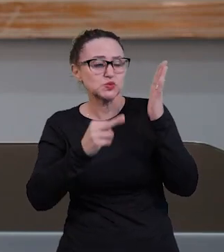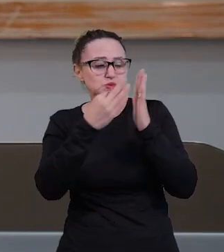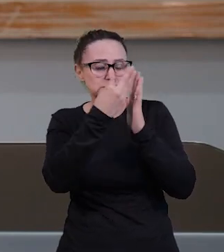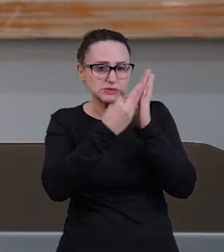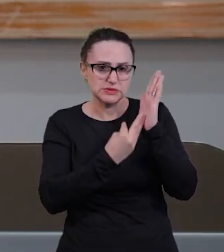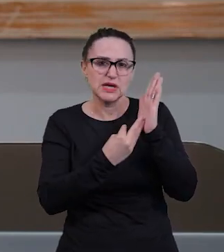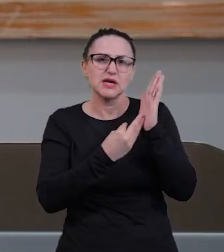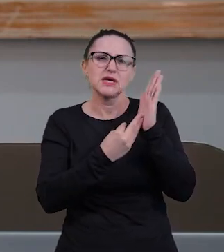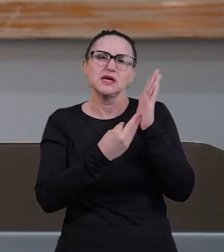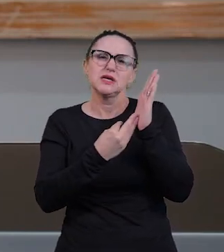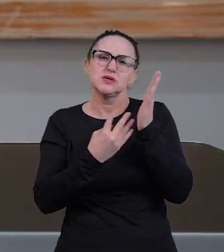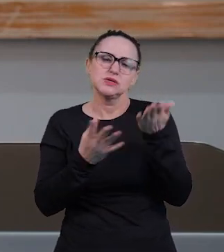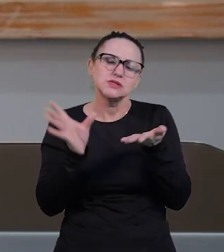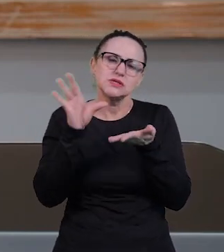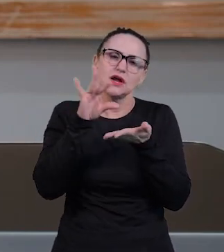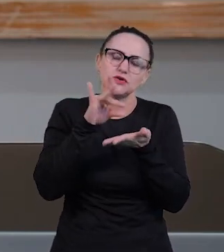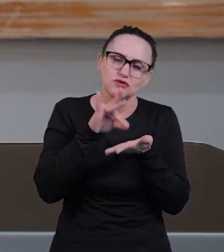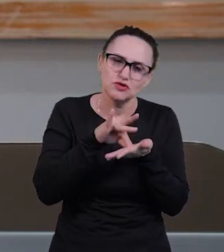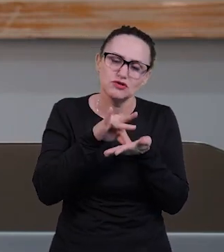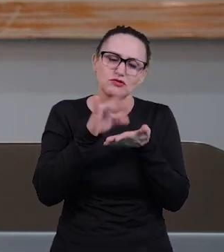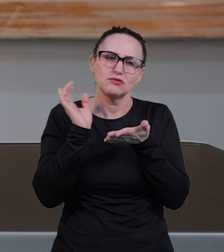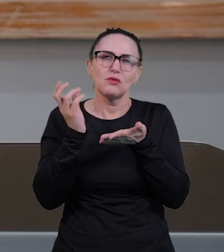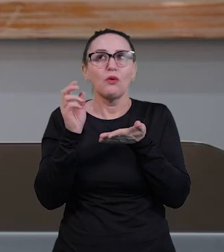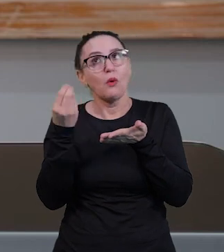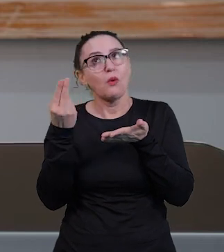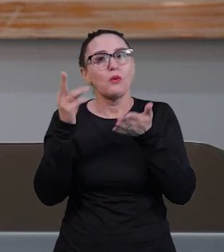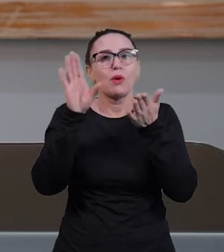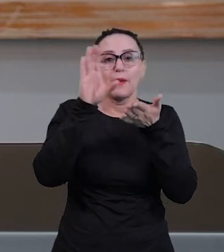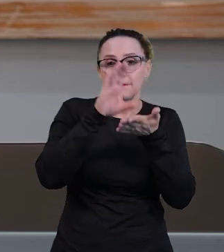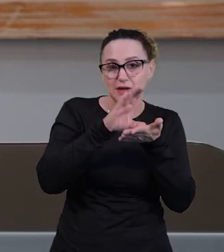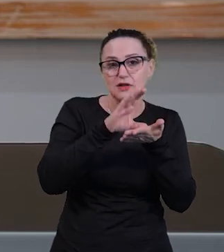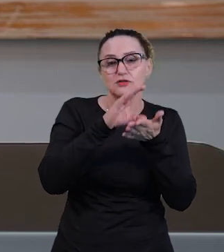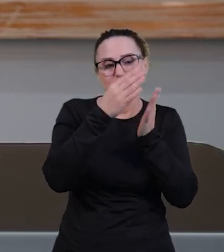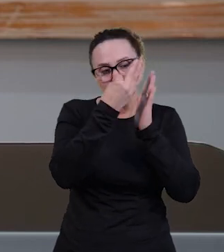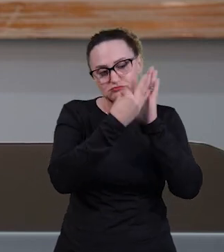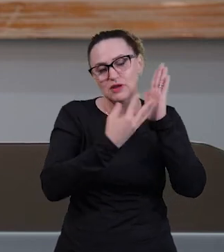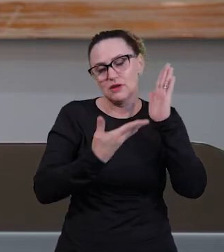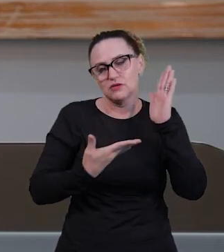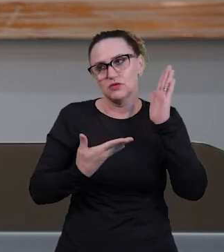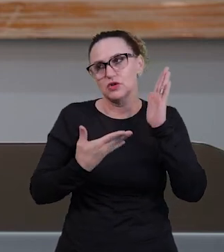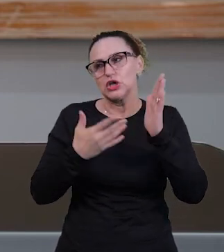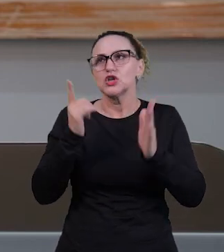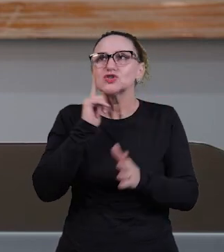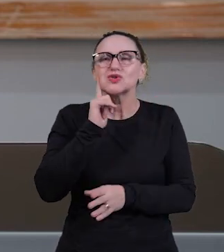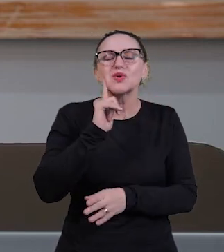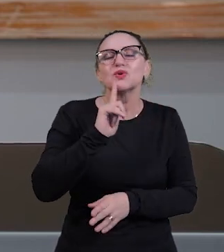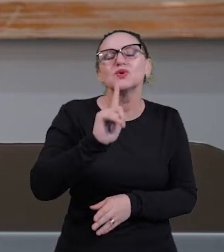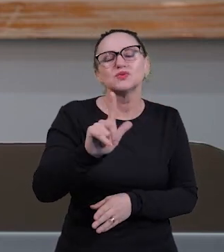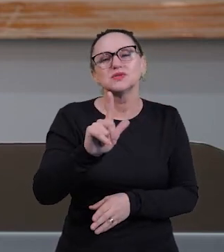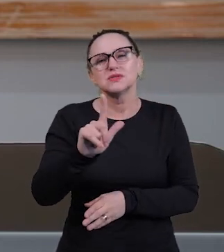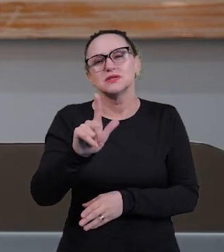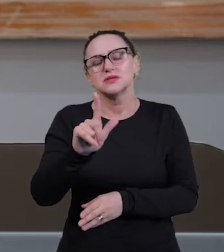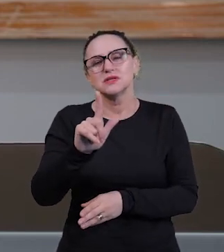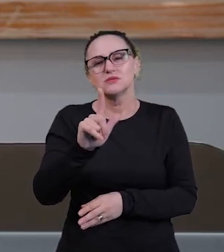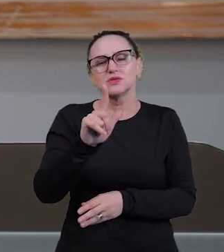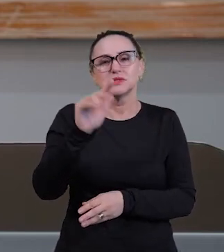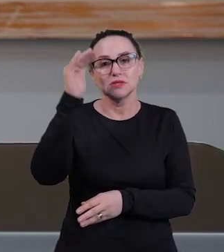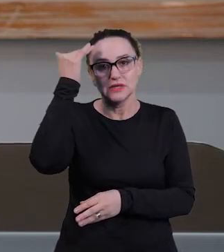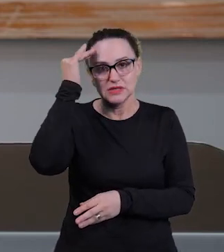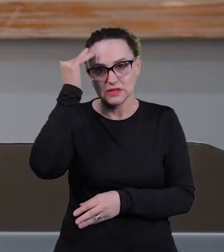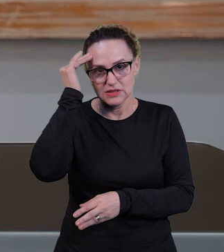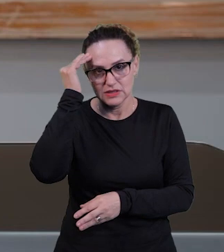desses artigos ou capítulos de livros, nós conseguimos, de alguma forma, refinar o nosso problema